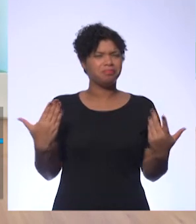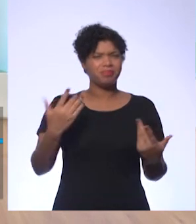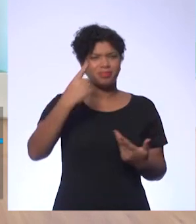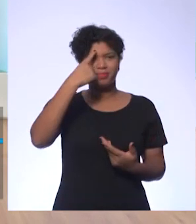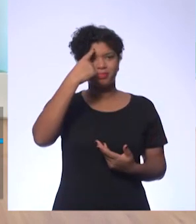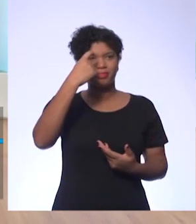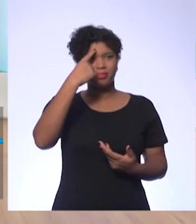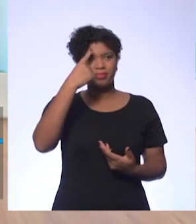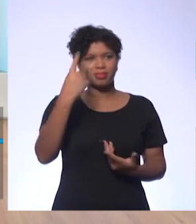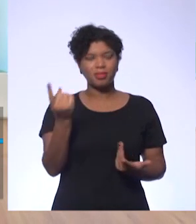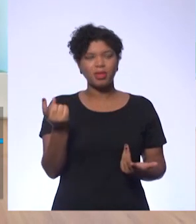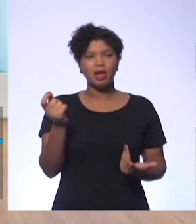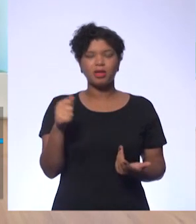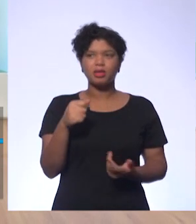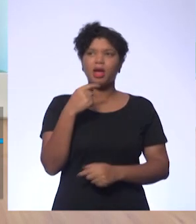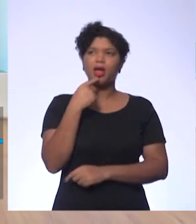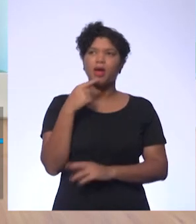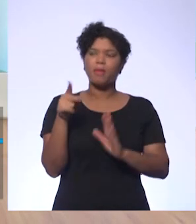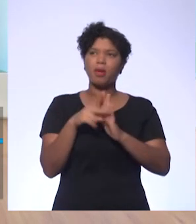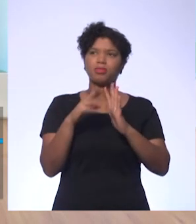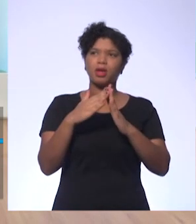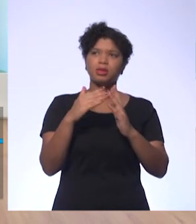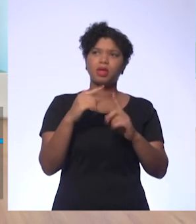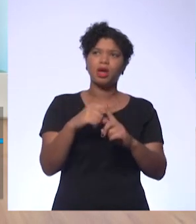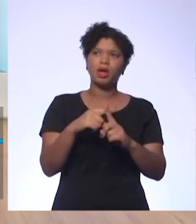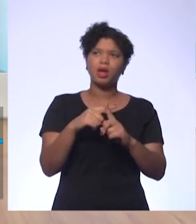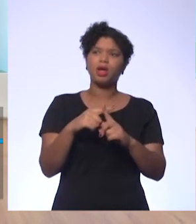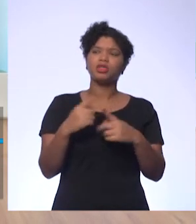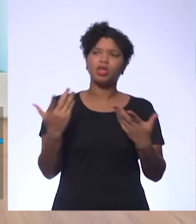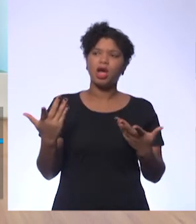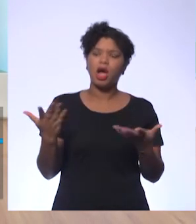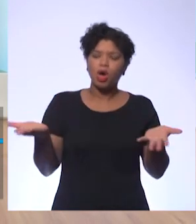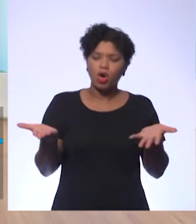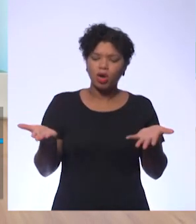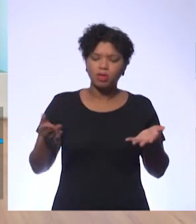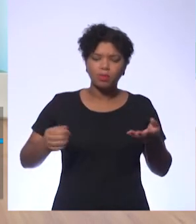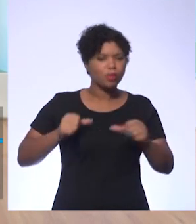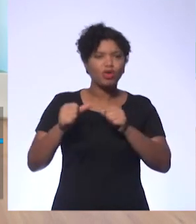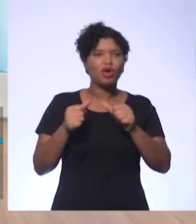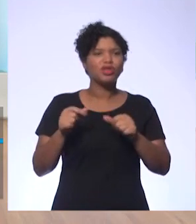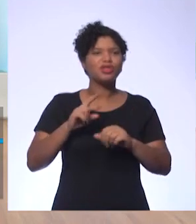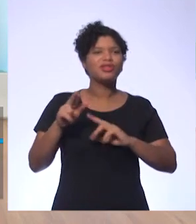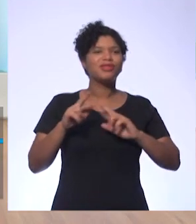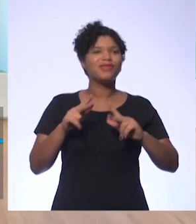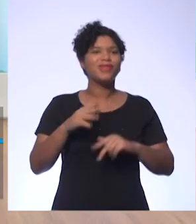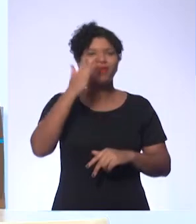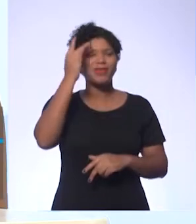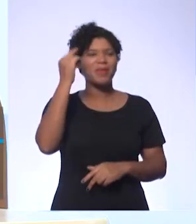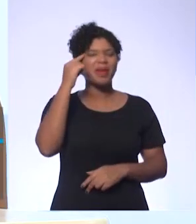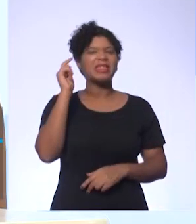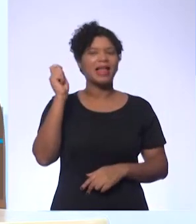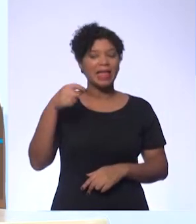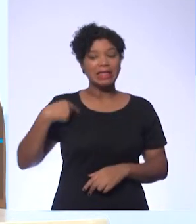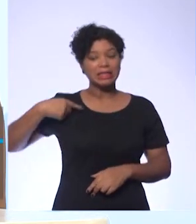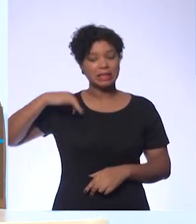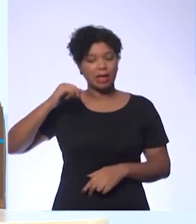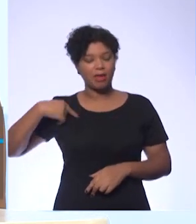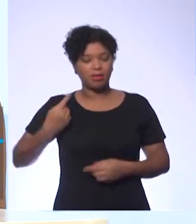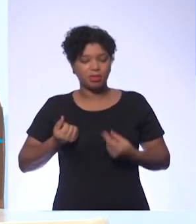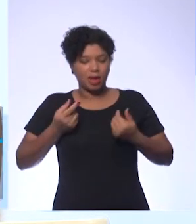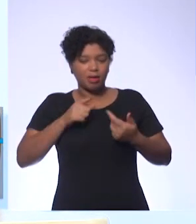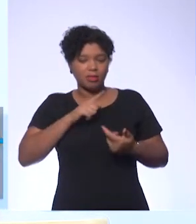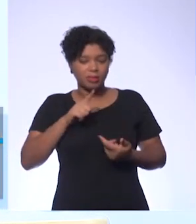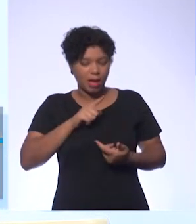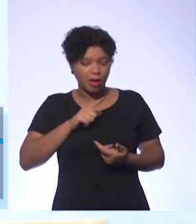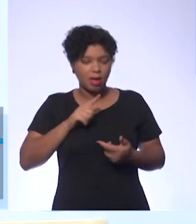ele também facilita aí o acúmulo de capital necessário para o investimento na Revolução